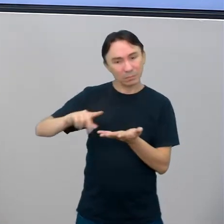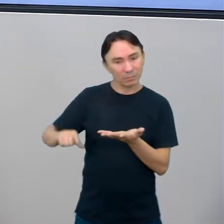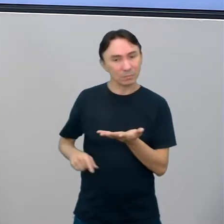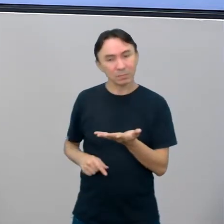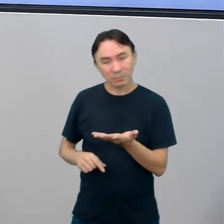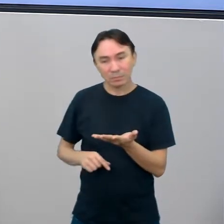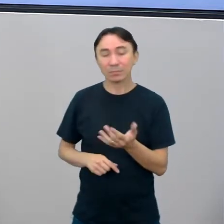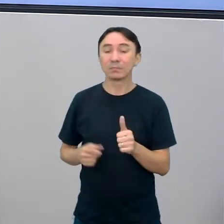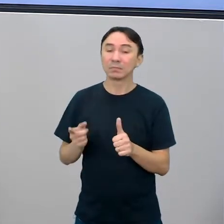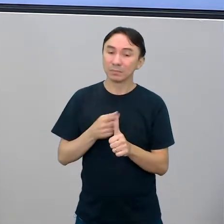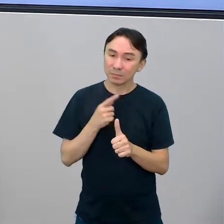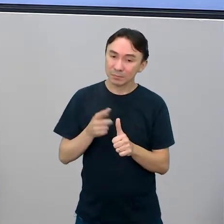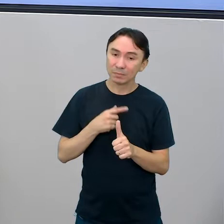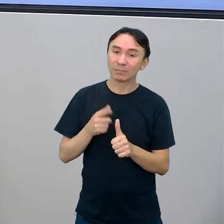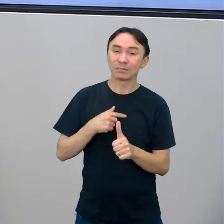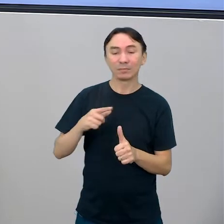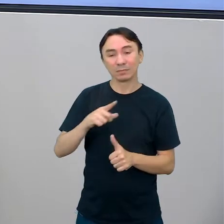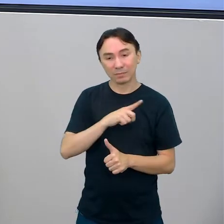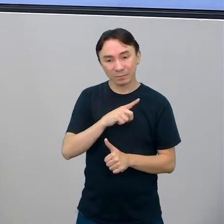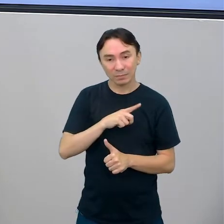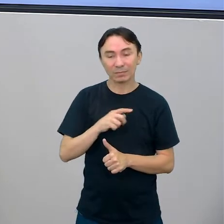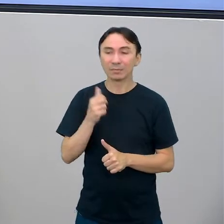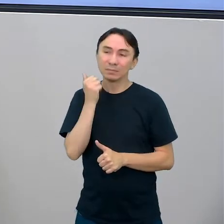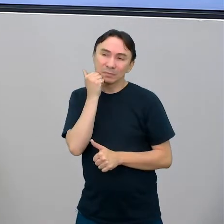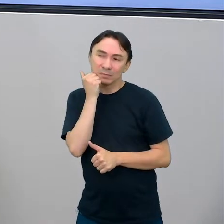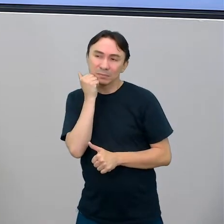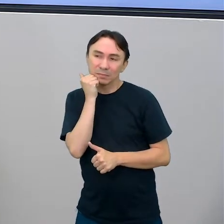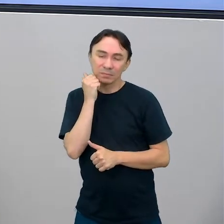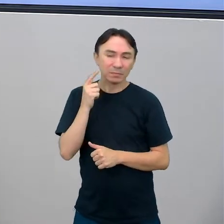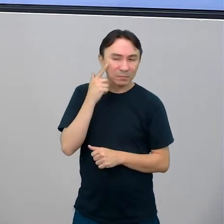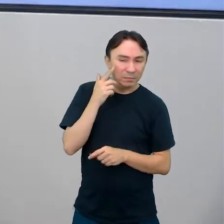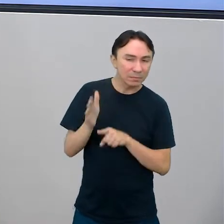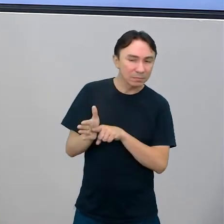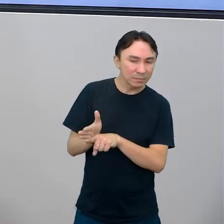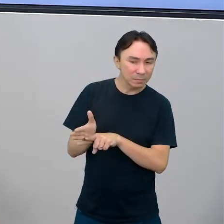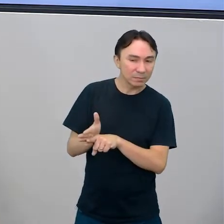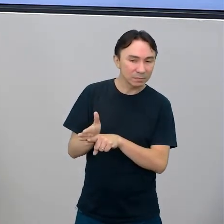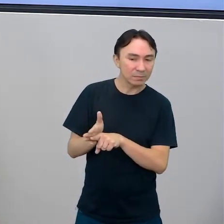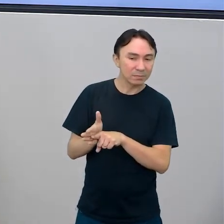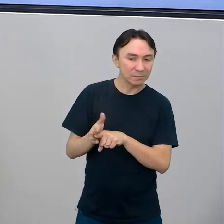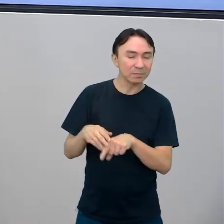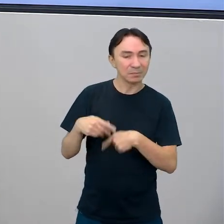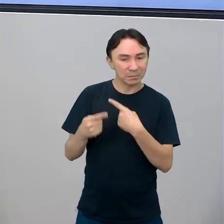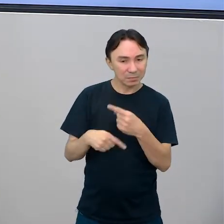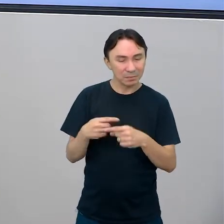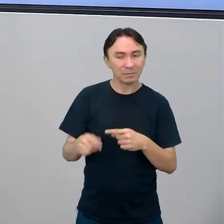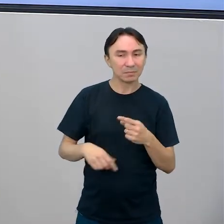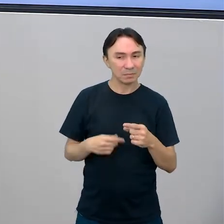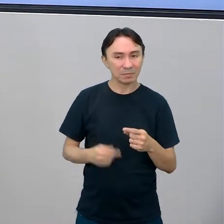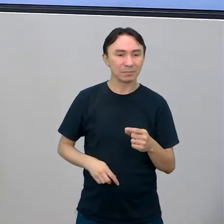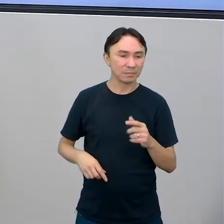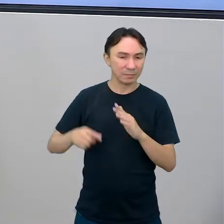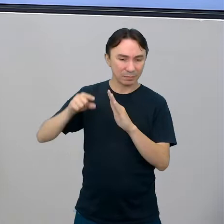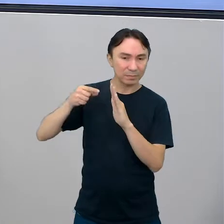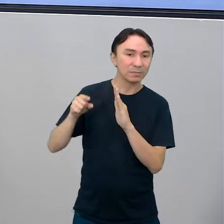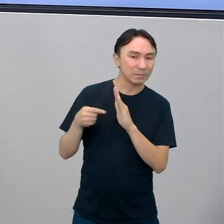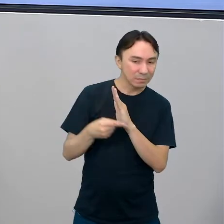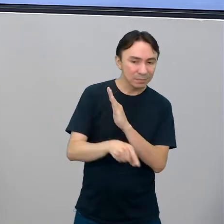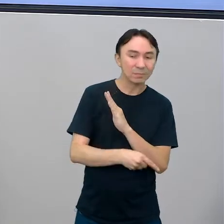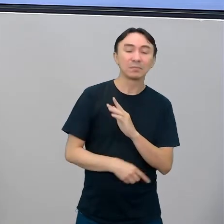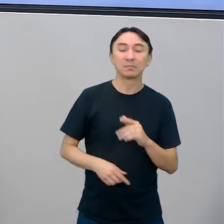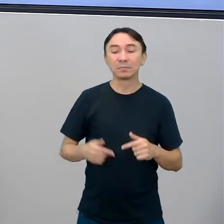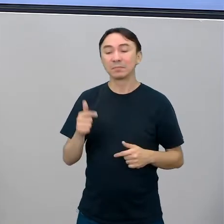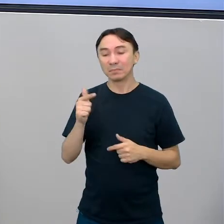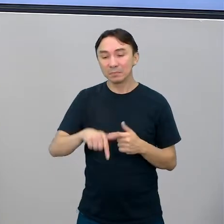observação primária e depois mais estruturada e sistematizada também. Então, nas próximas aulas nós vamos ver um pouco